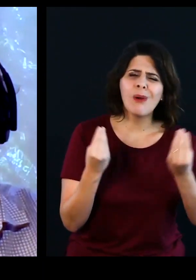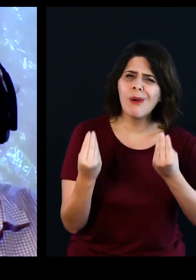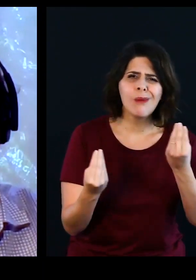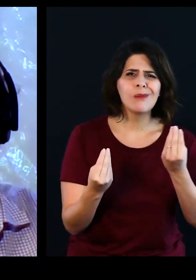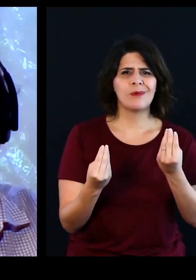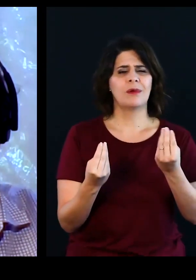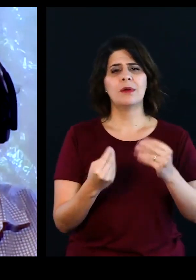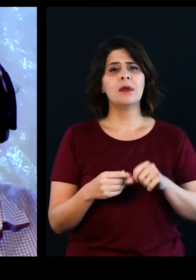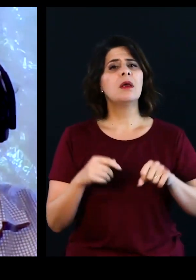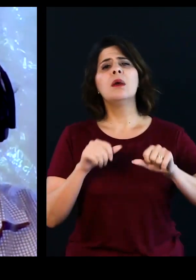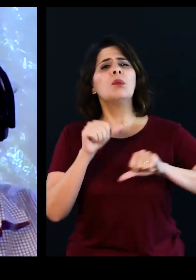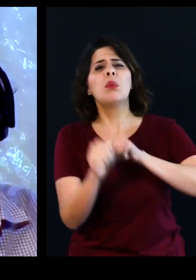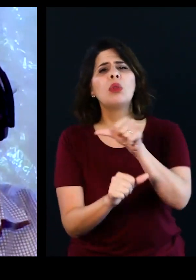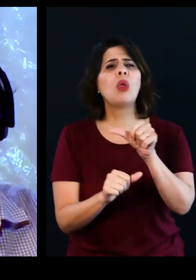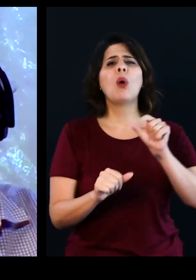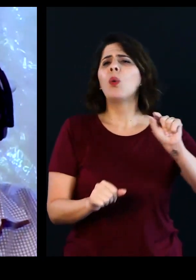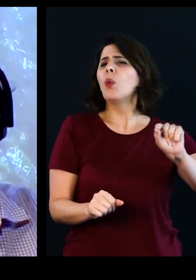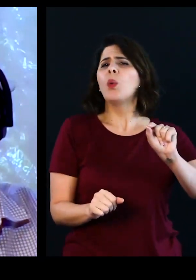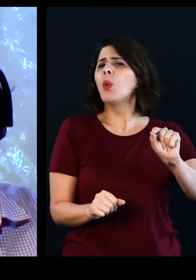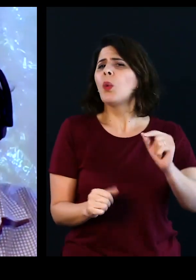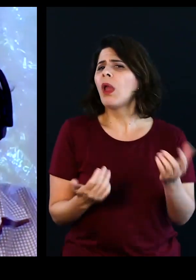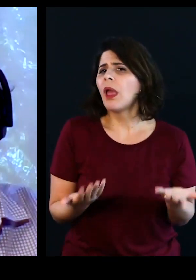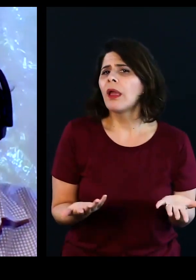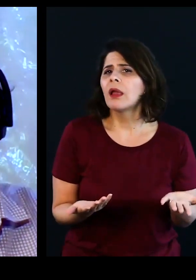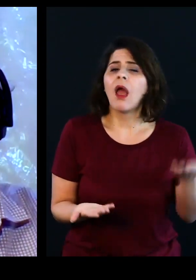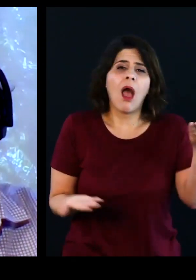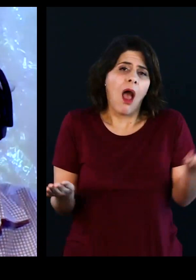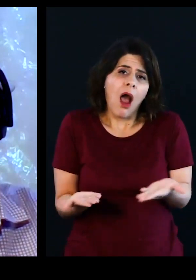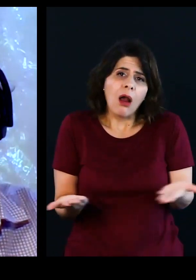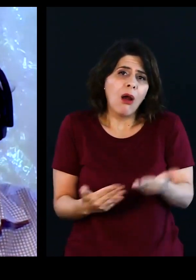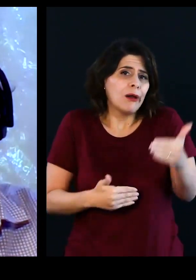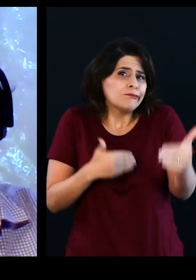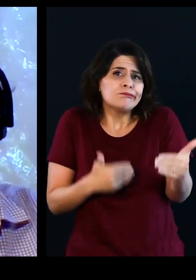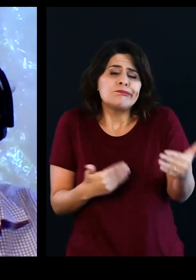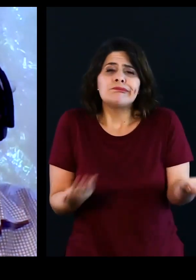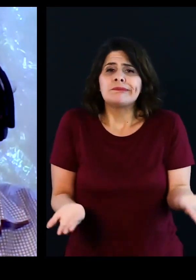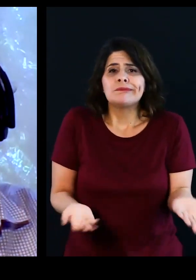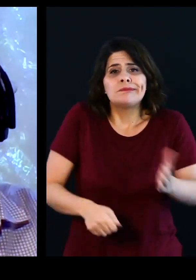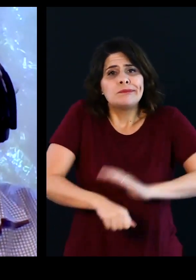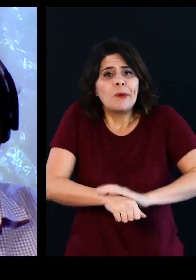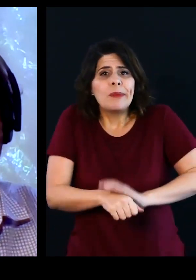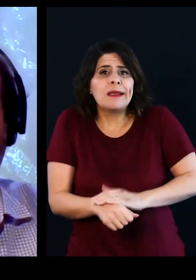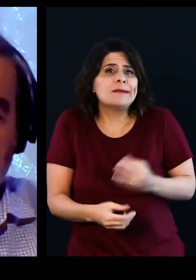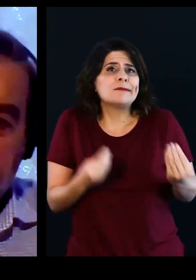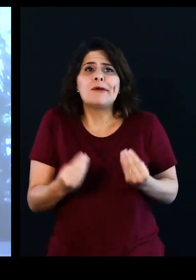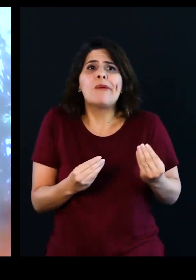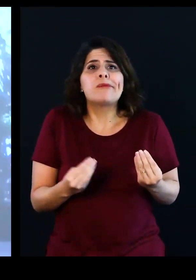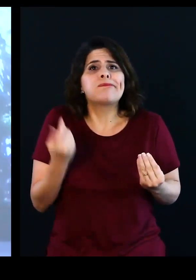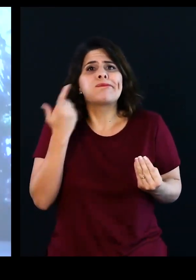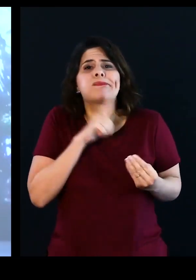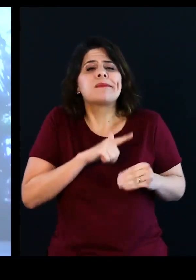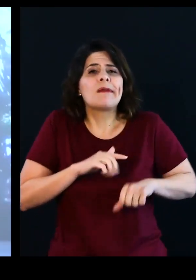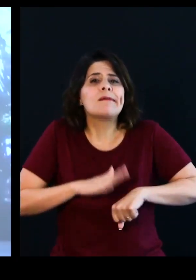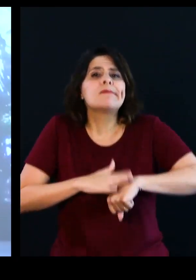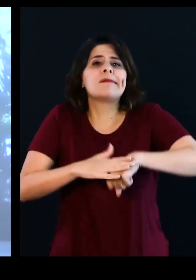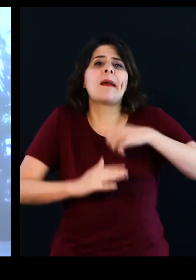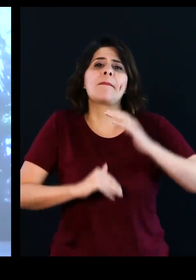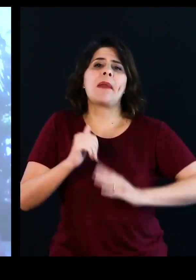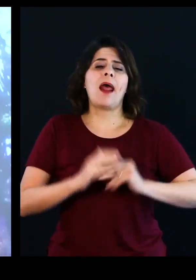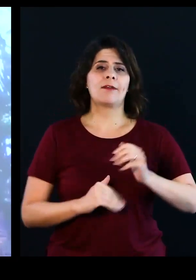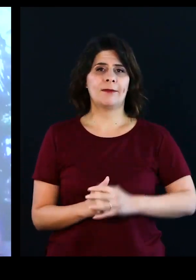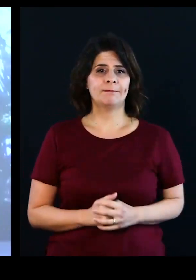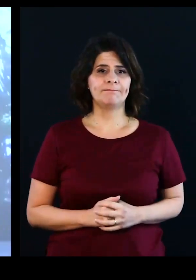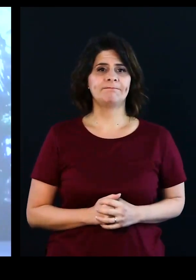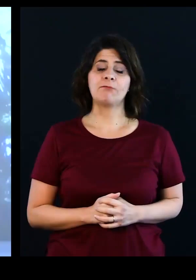que mudou em relação a esse momento? O que vocês têm feito? Hugo, quer começar? Posso começar, sim,